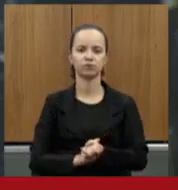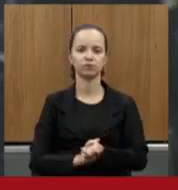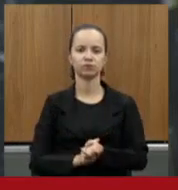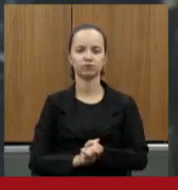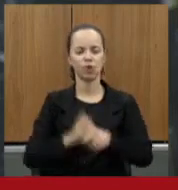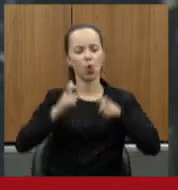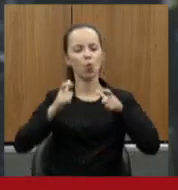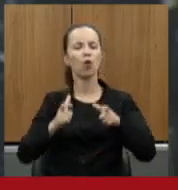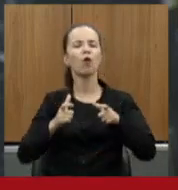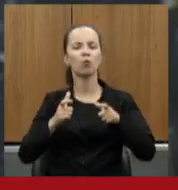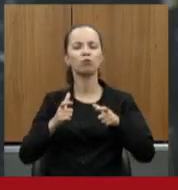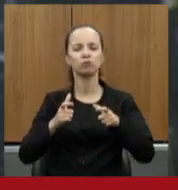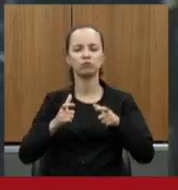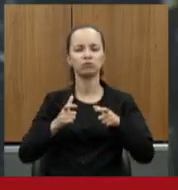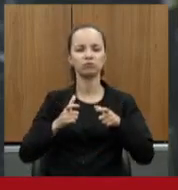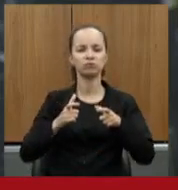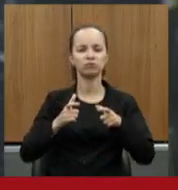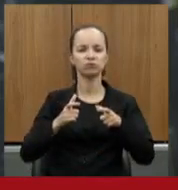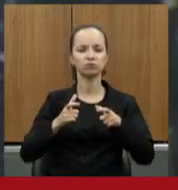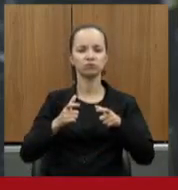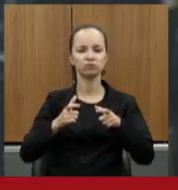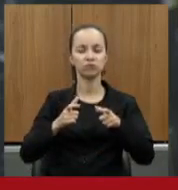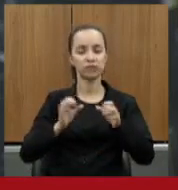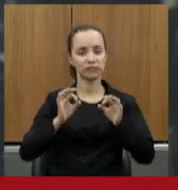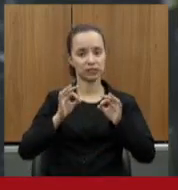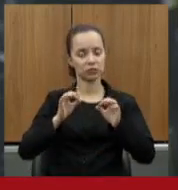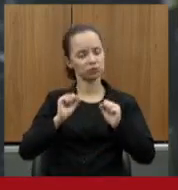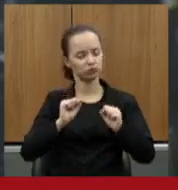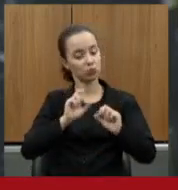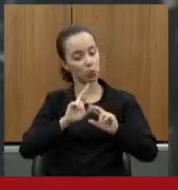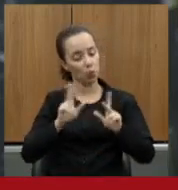celebração, certamente não poderia ser outro,